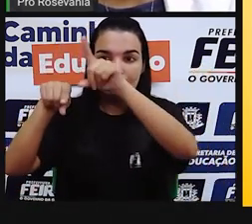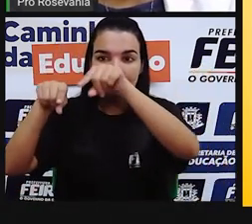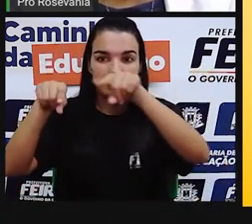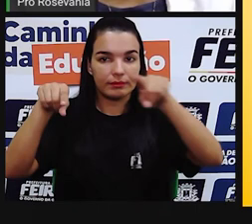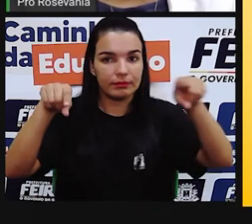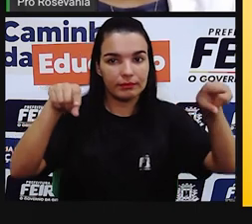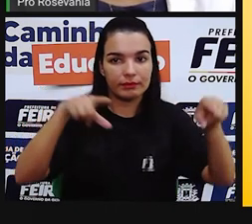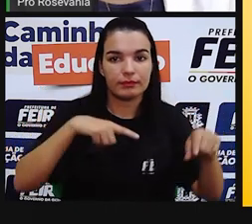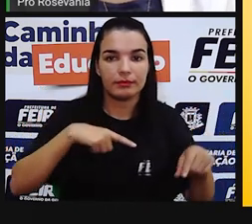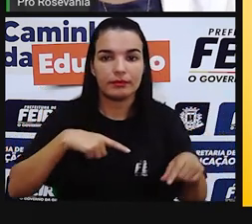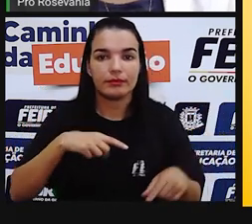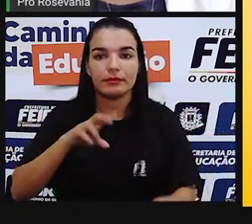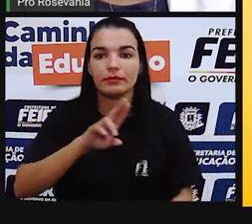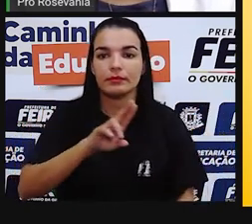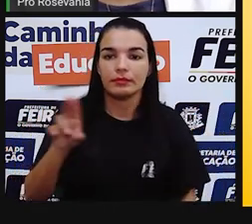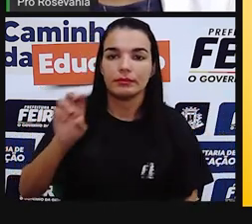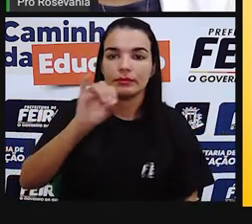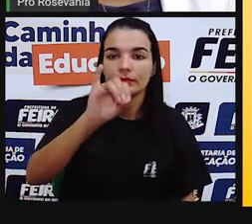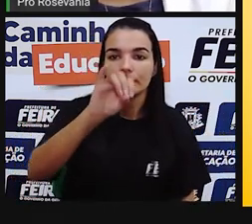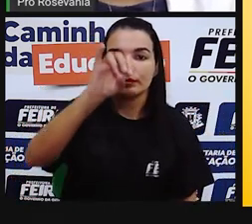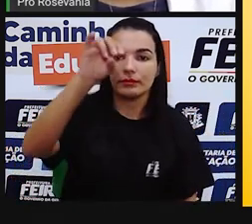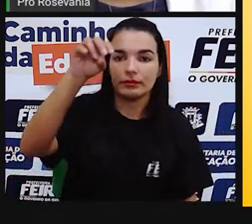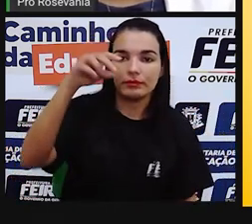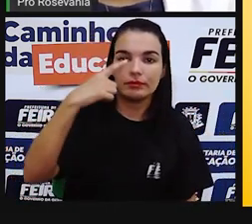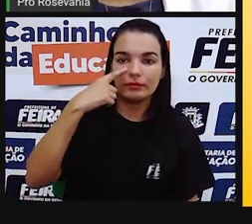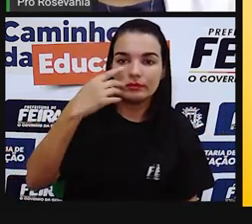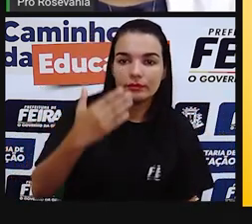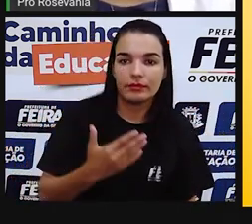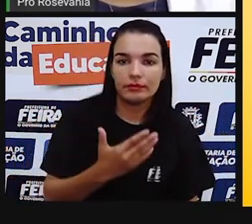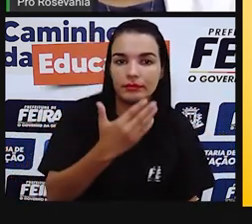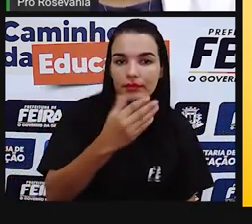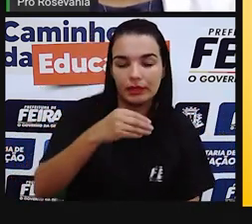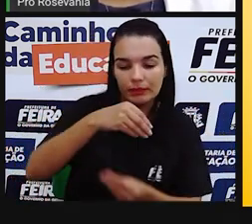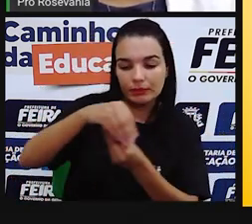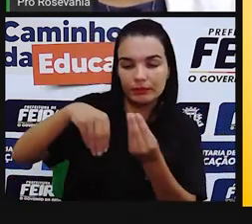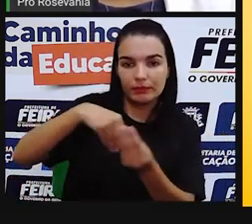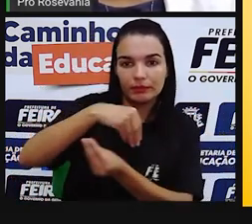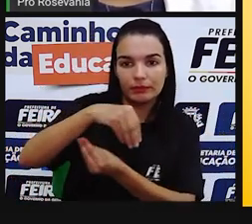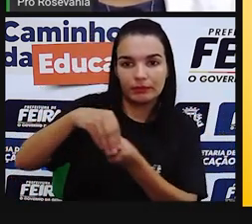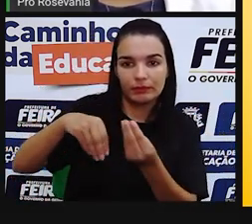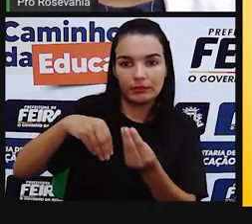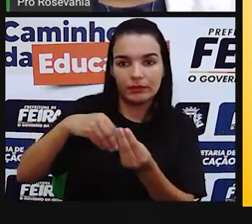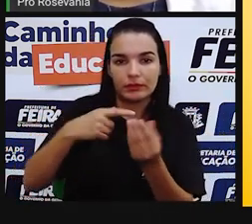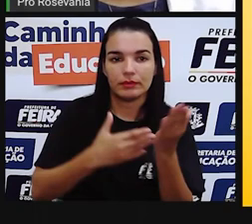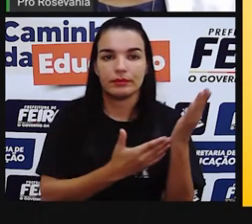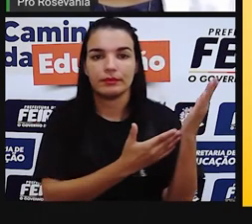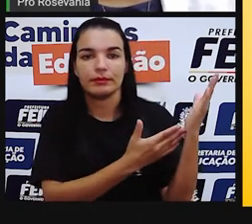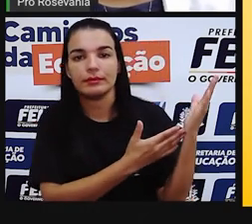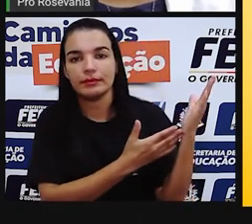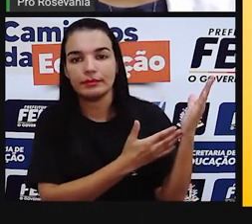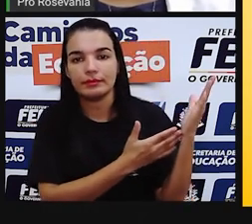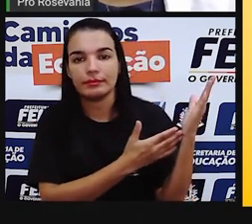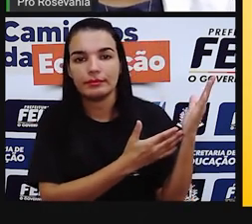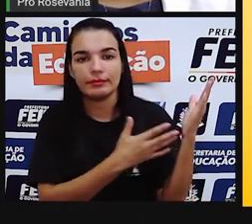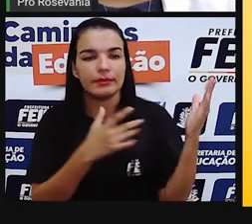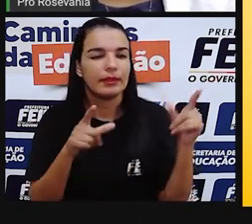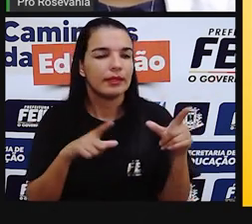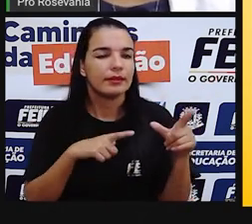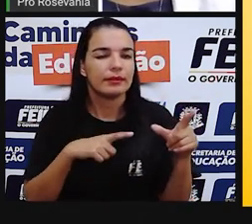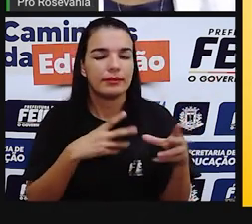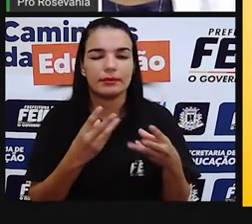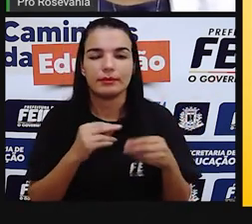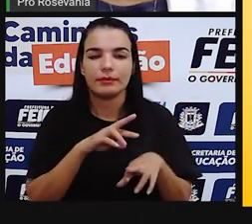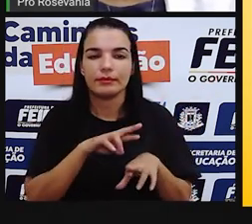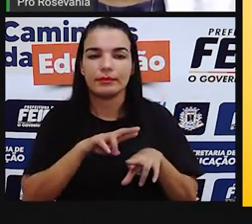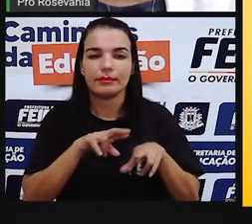gente tem aqui um lado, aí quando você já mistura o índio com o branco, já é o caboclo, já é o caiçara, o mameluco, o